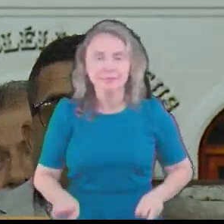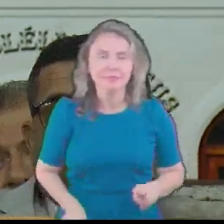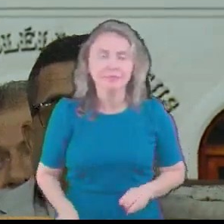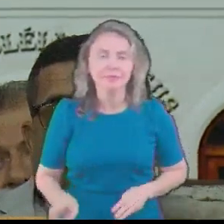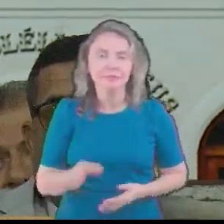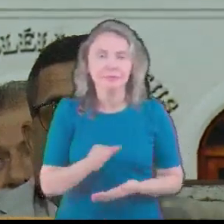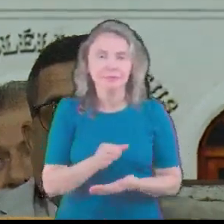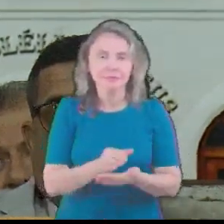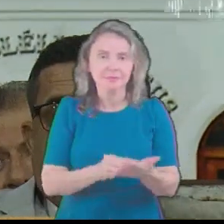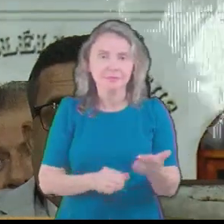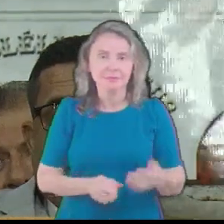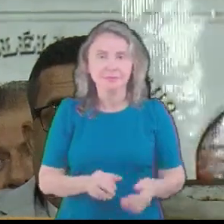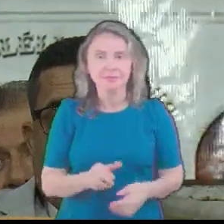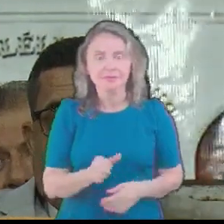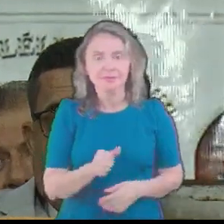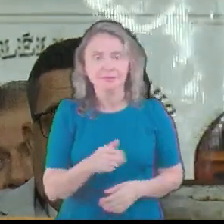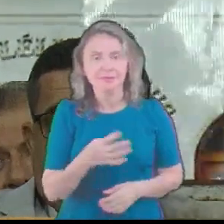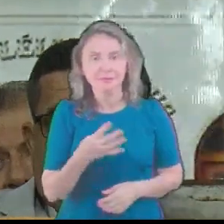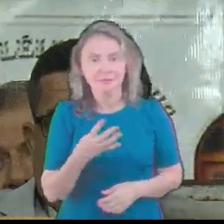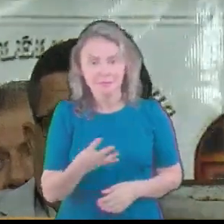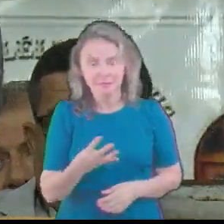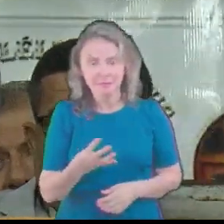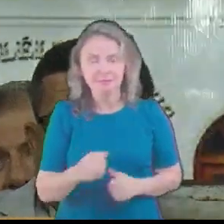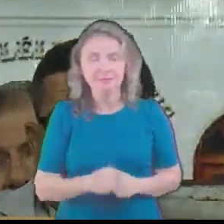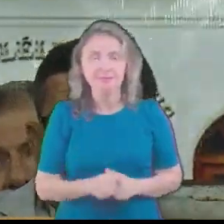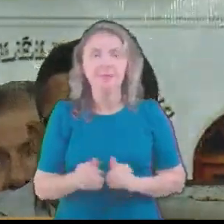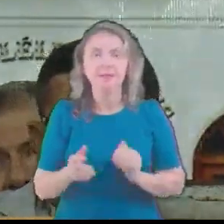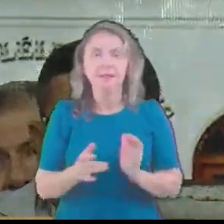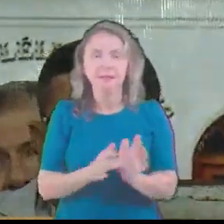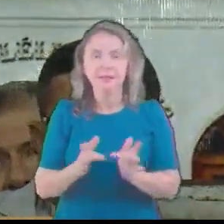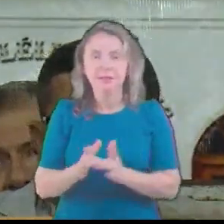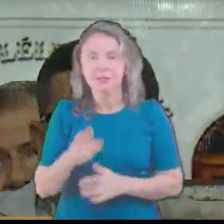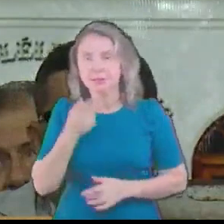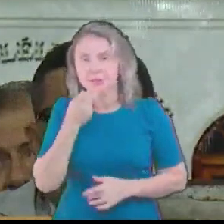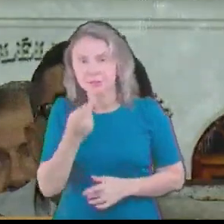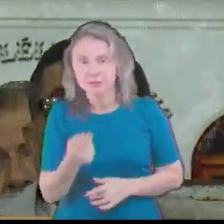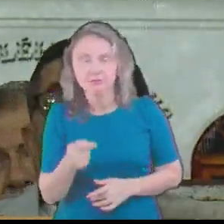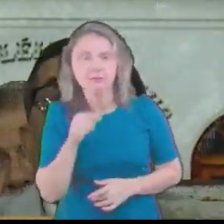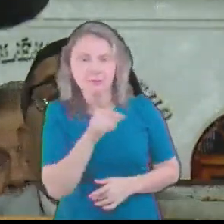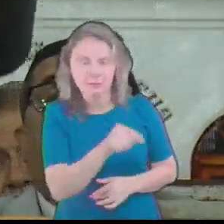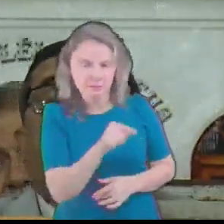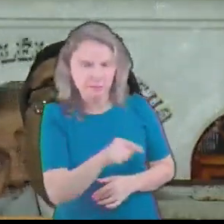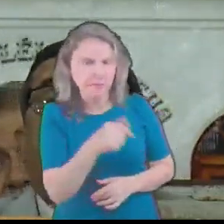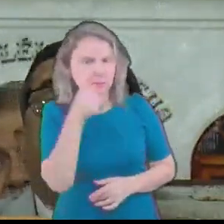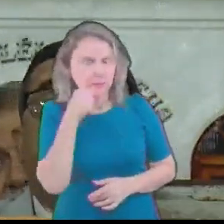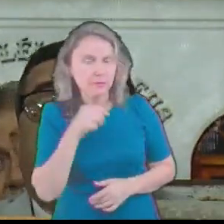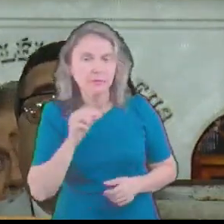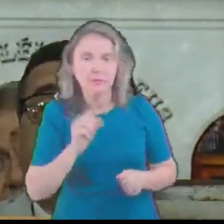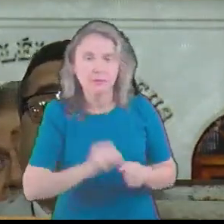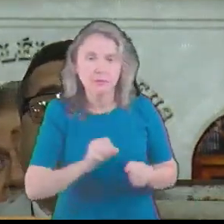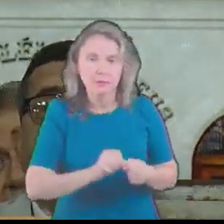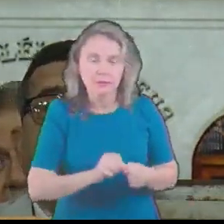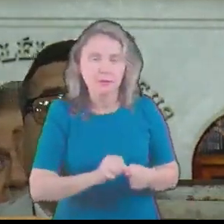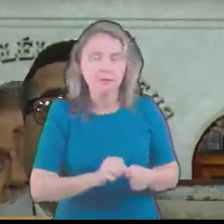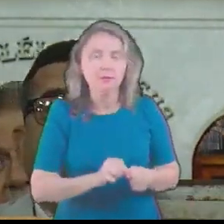Jesus disse: o que esta mulher fez vai ser lembrado aonde o evangelho for pregado.